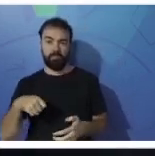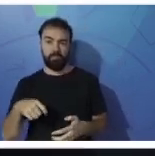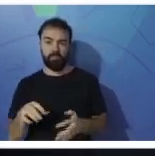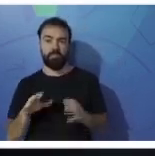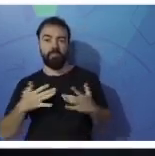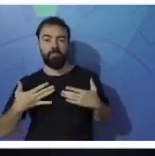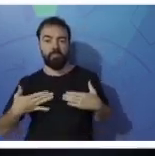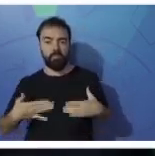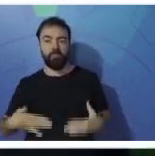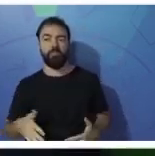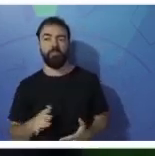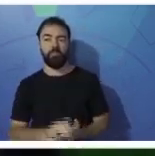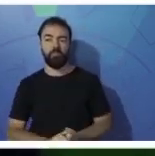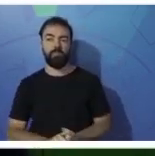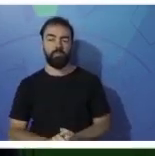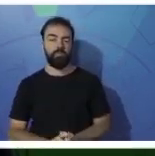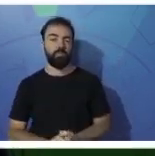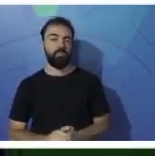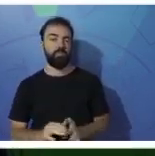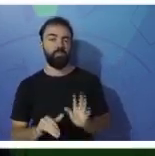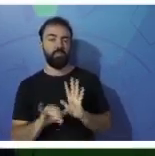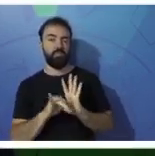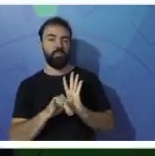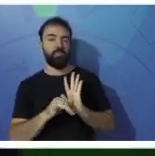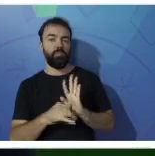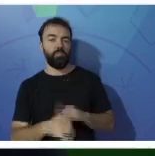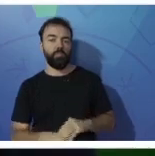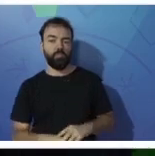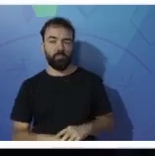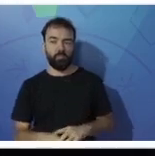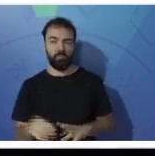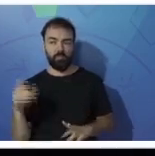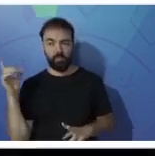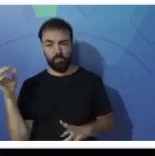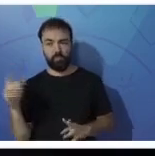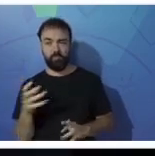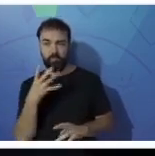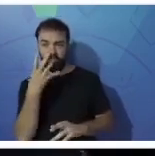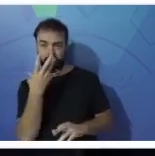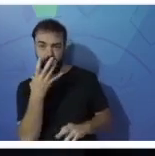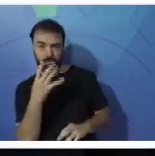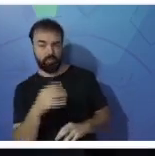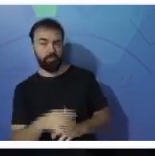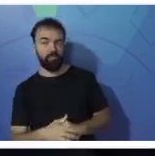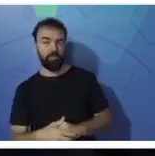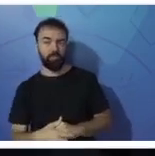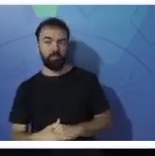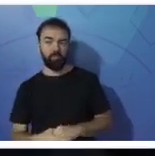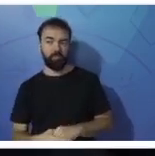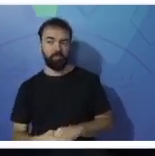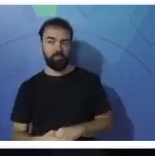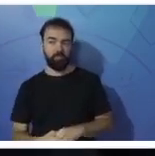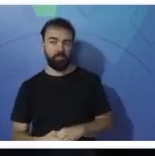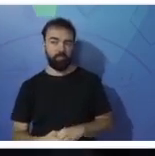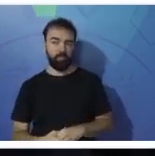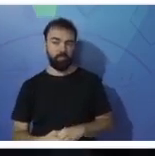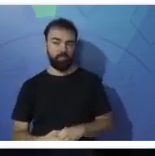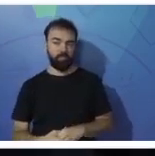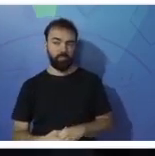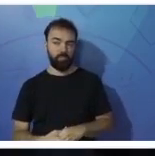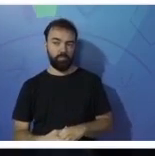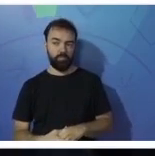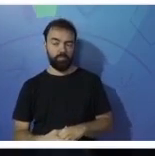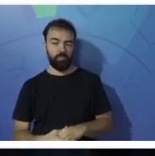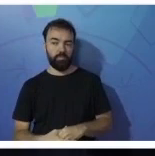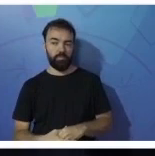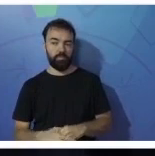calma, tá? Uma fábula, tá? É a fábula do cão, né? E o do cachorrinho e da